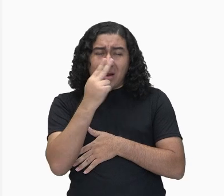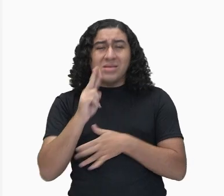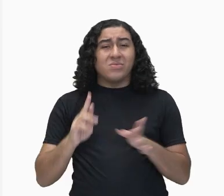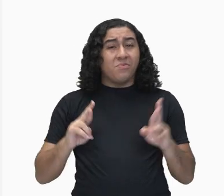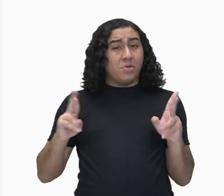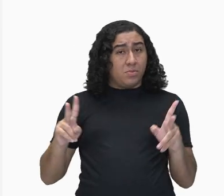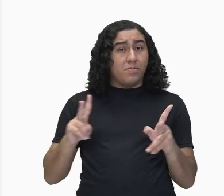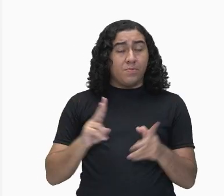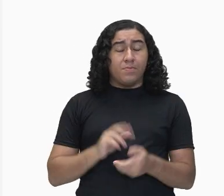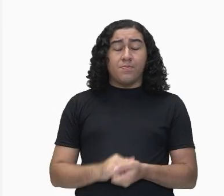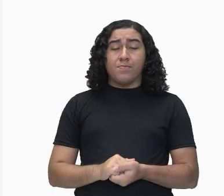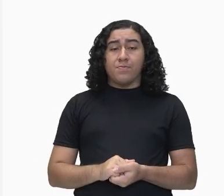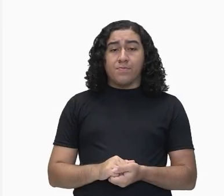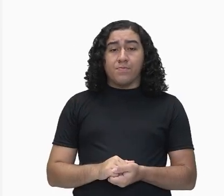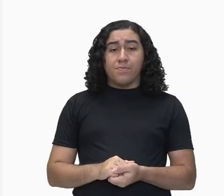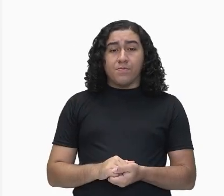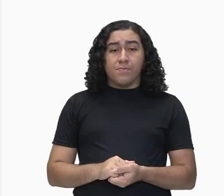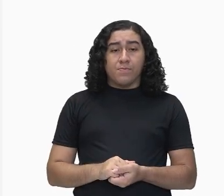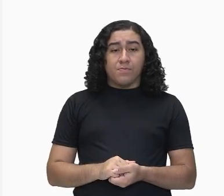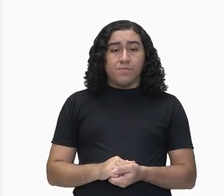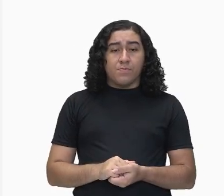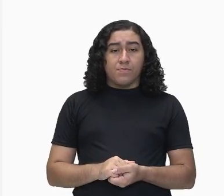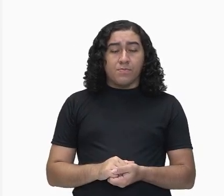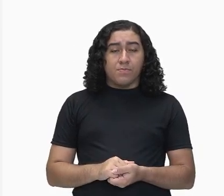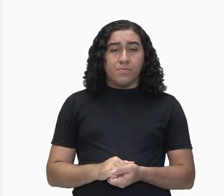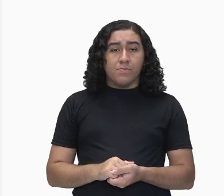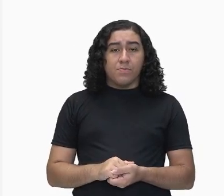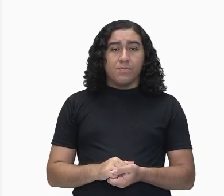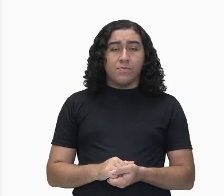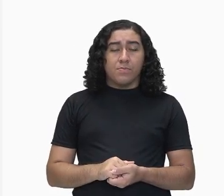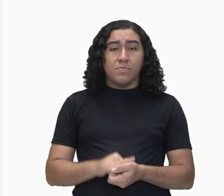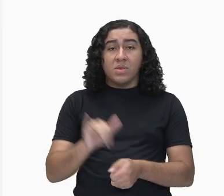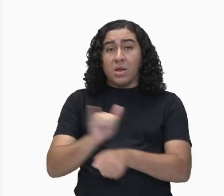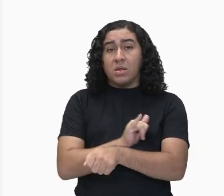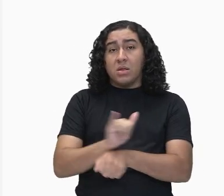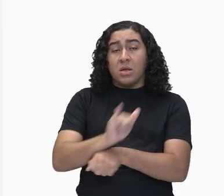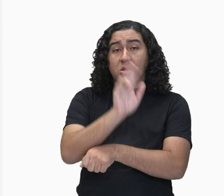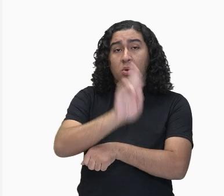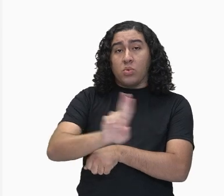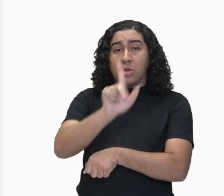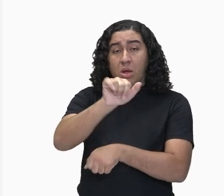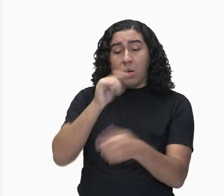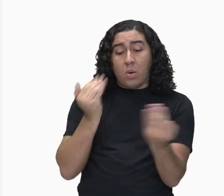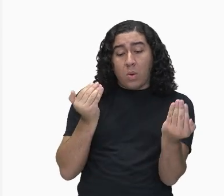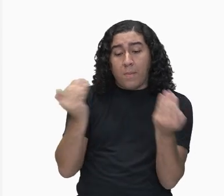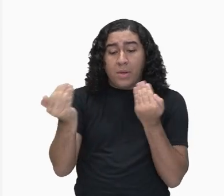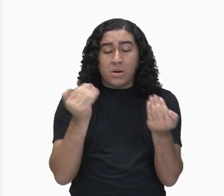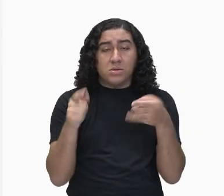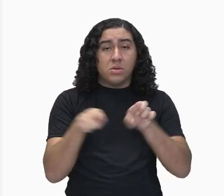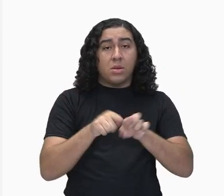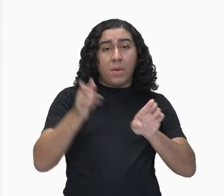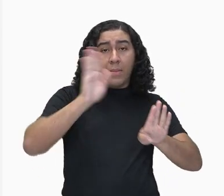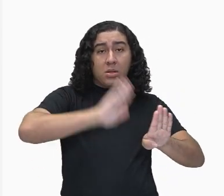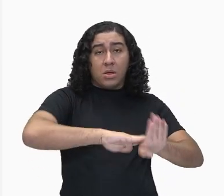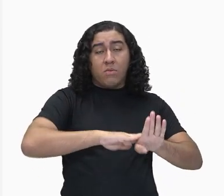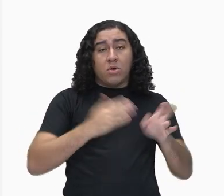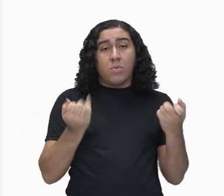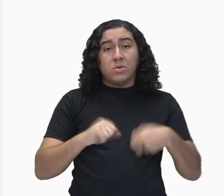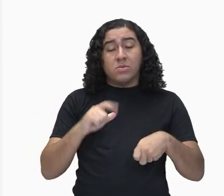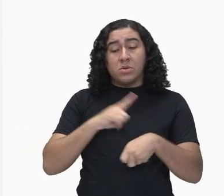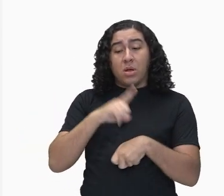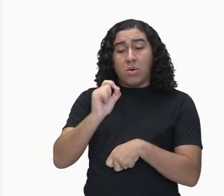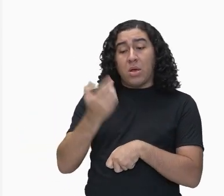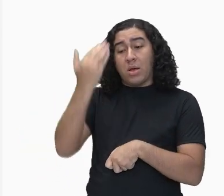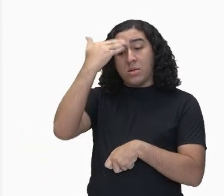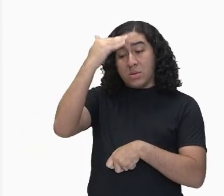O mecanismo para criar esse efeito é a utilização de comparações e metáforas capazes de traduzir